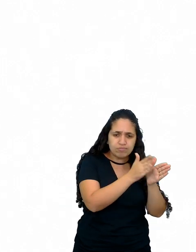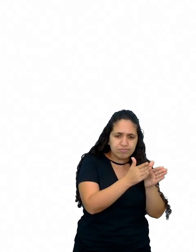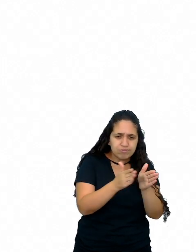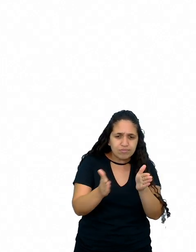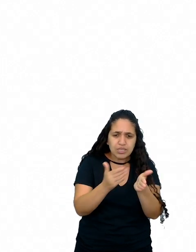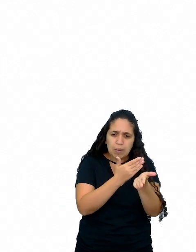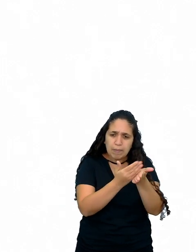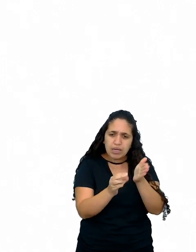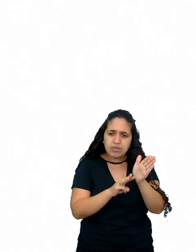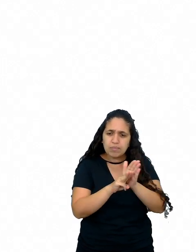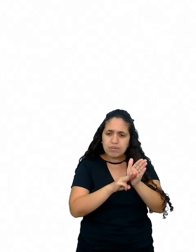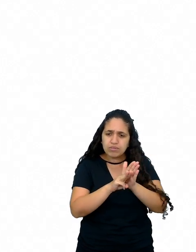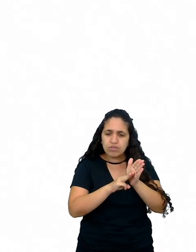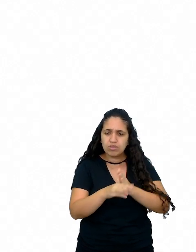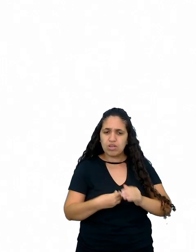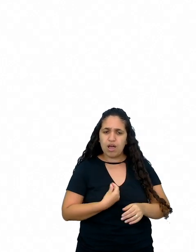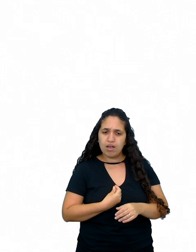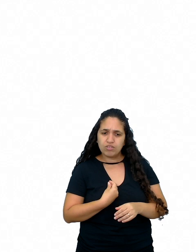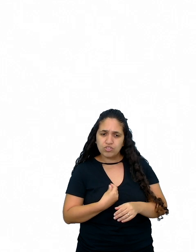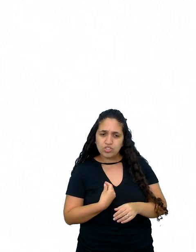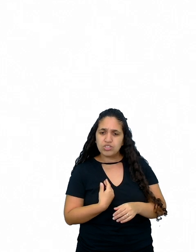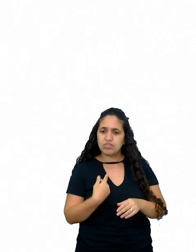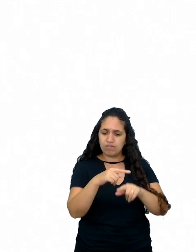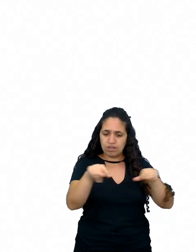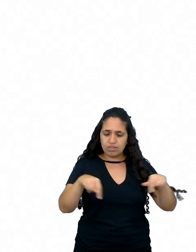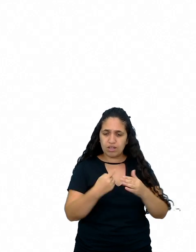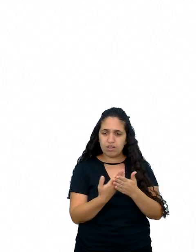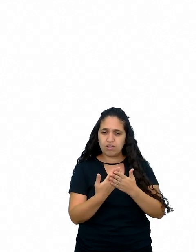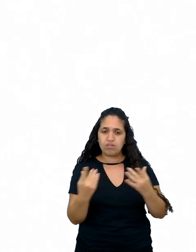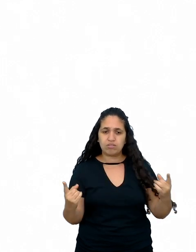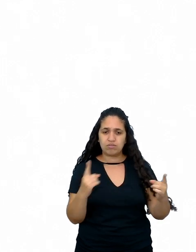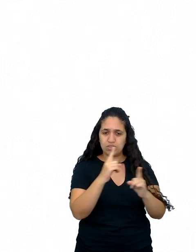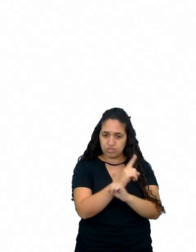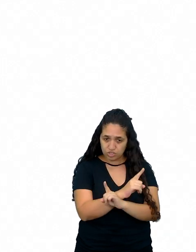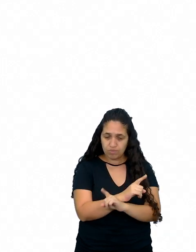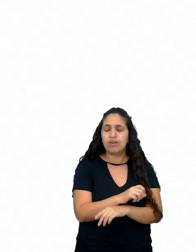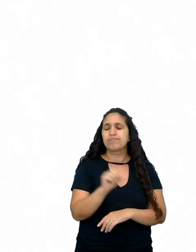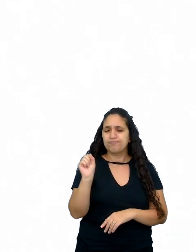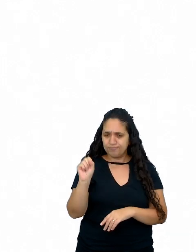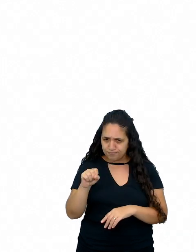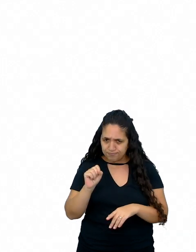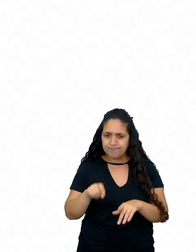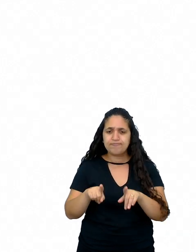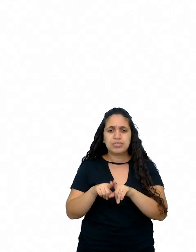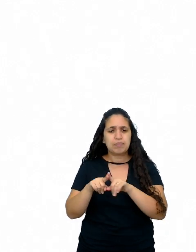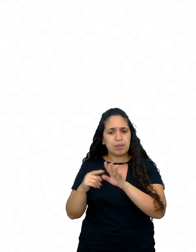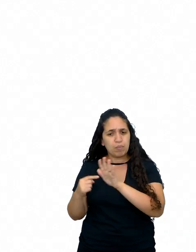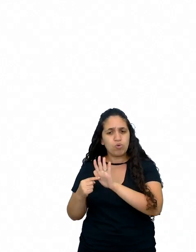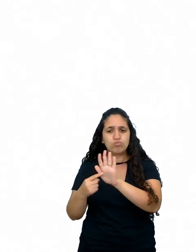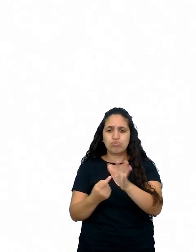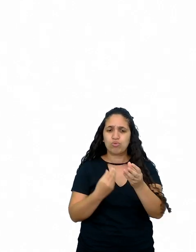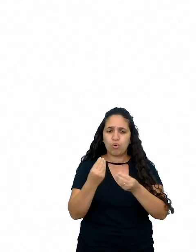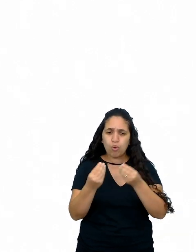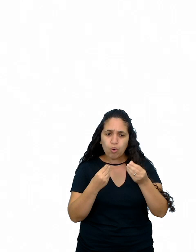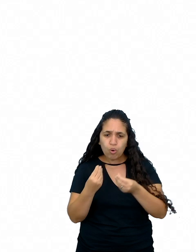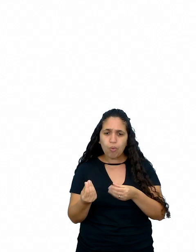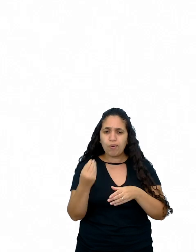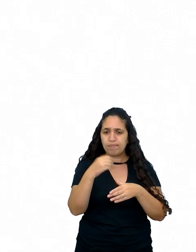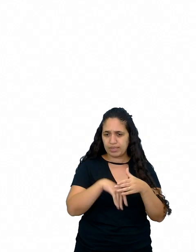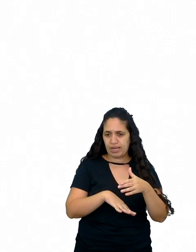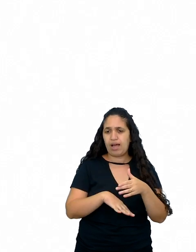da metodologia ativa sala de aula invertida? Sim, e mostramos como é que a gente pode aplicar lá na